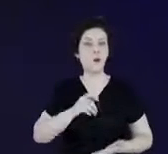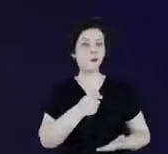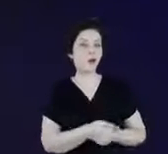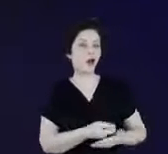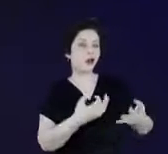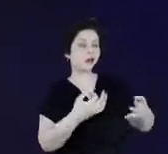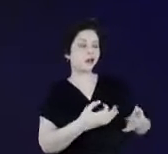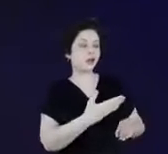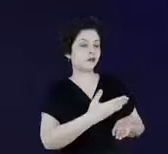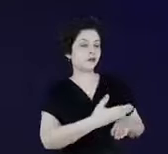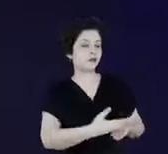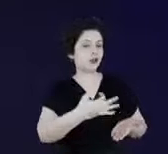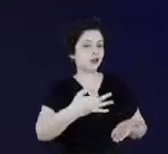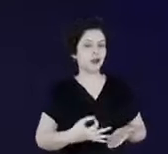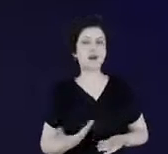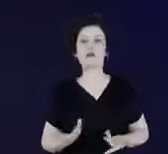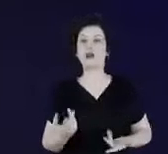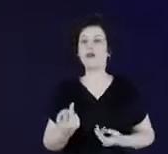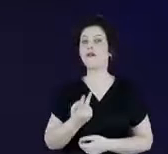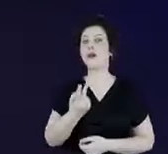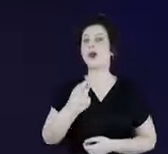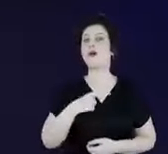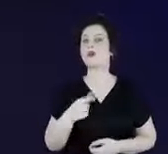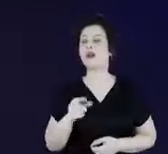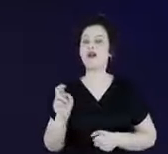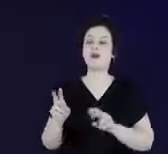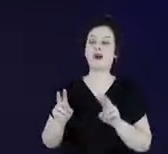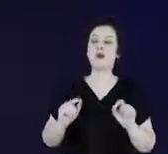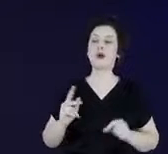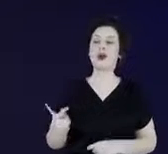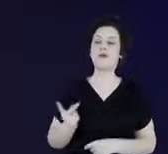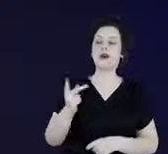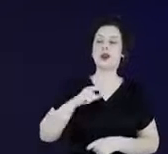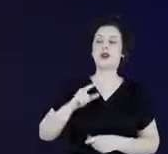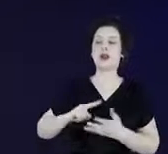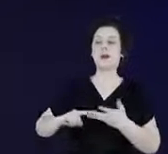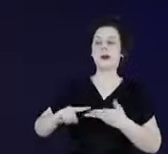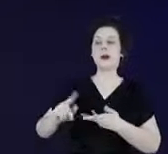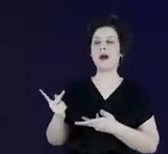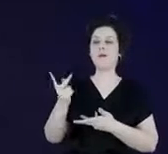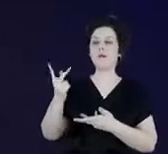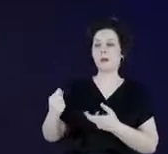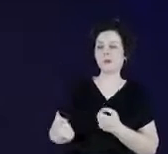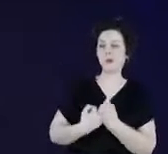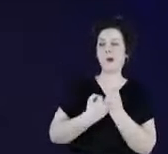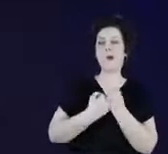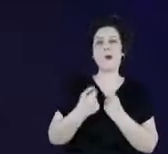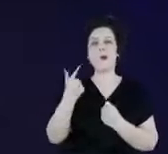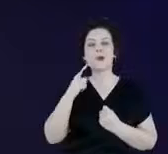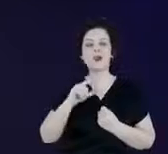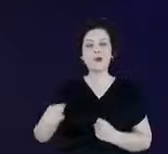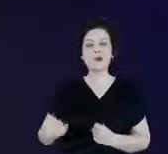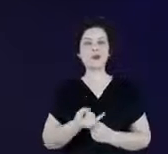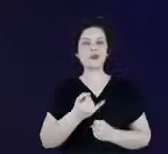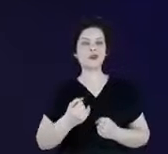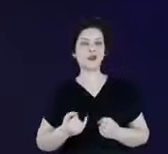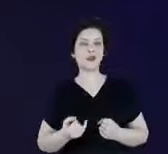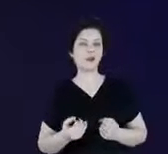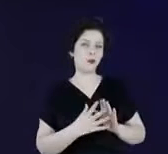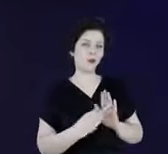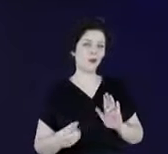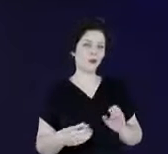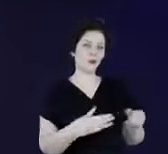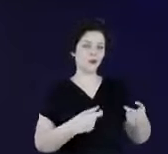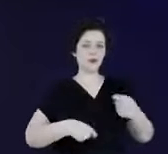quanto que isso vale né chega a questão da gente vê os ativos existem e como usar isso aí para Inovar né pensar até em nosso modelo de